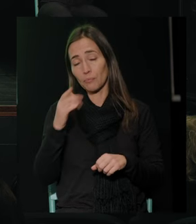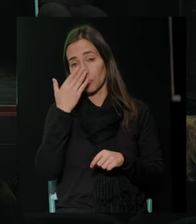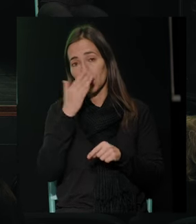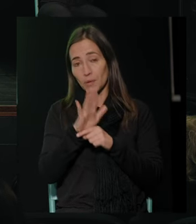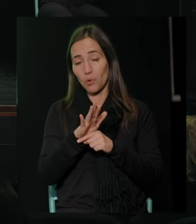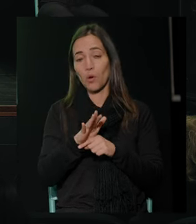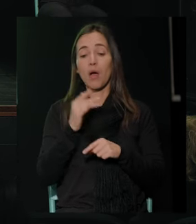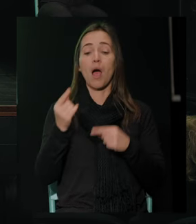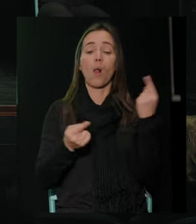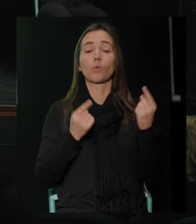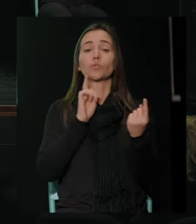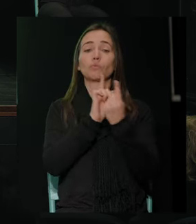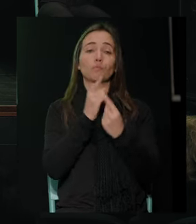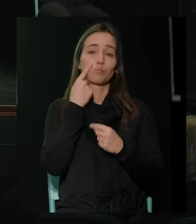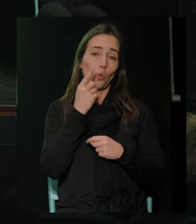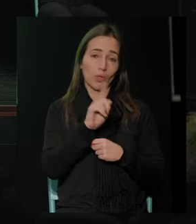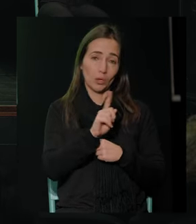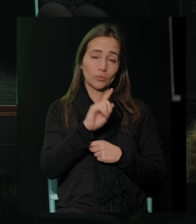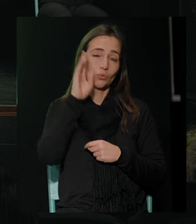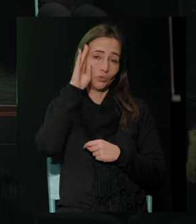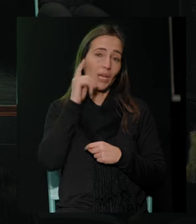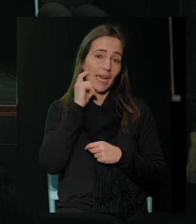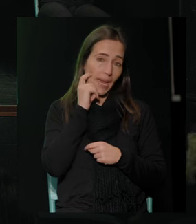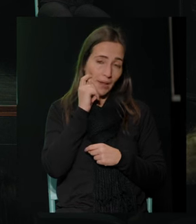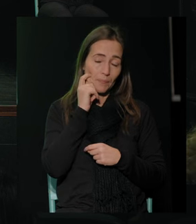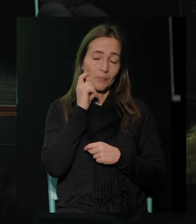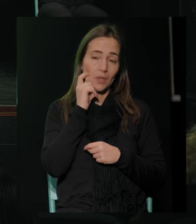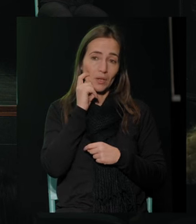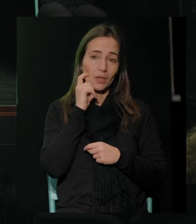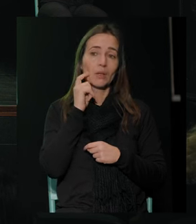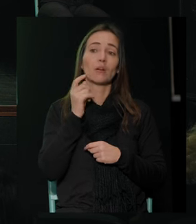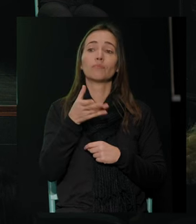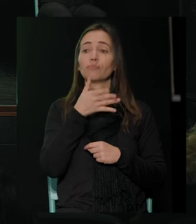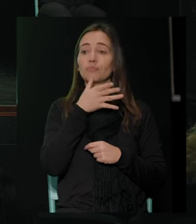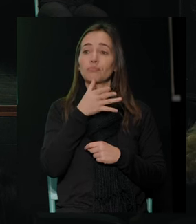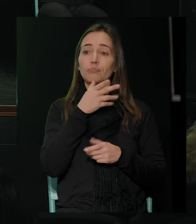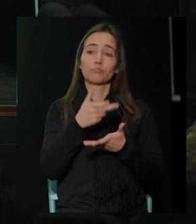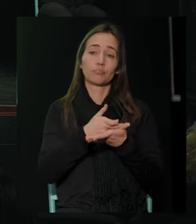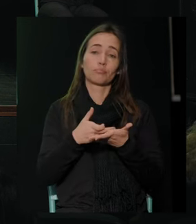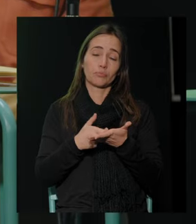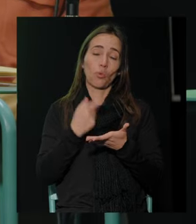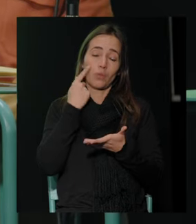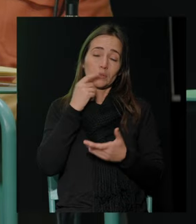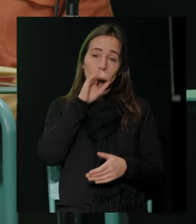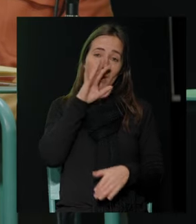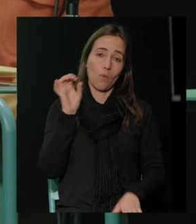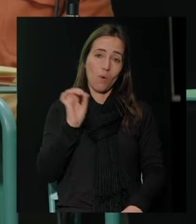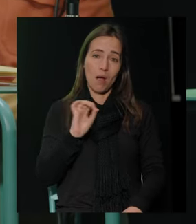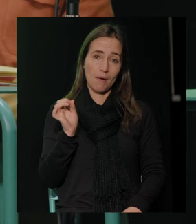Alguns deles eu não conheço pessoalmente, mas sei quem são e, portanto, sei e reconheço o discurso e, portanto, não me espanta. Mas